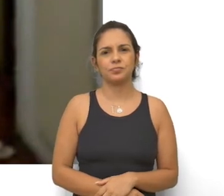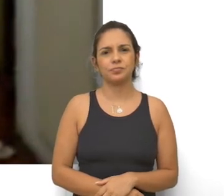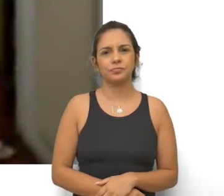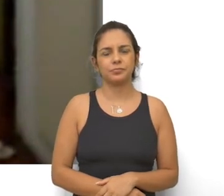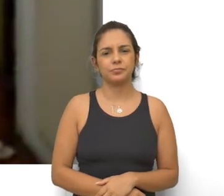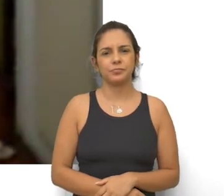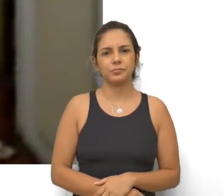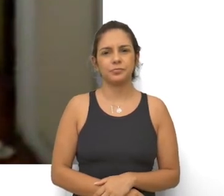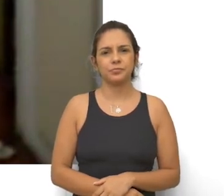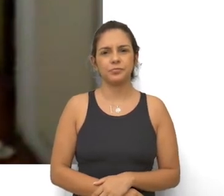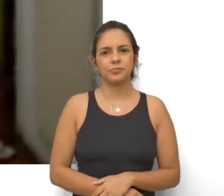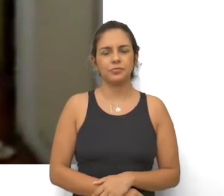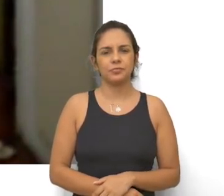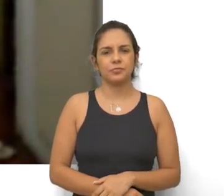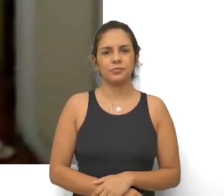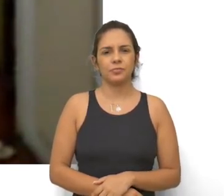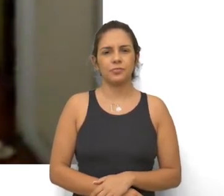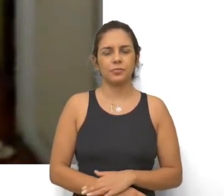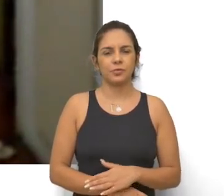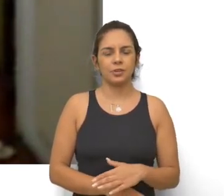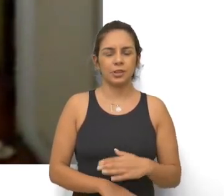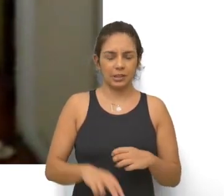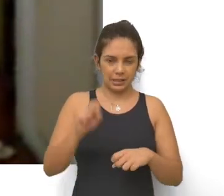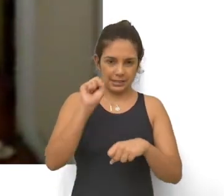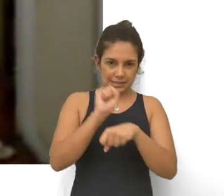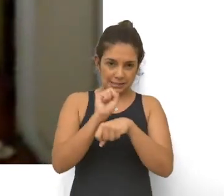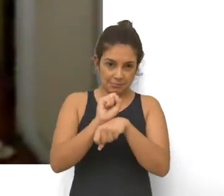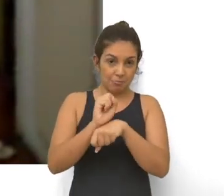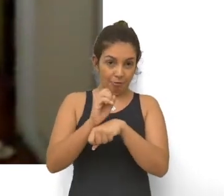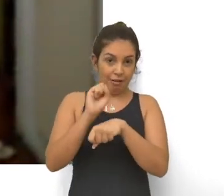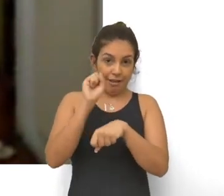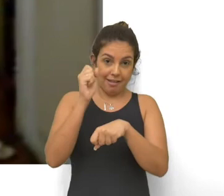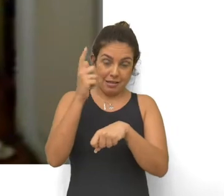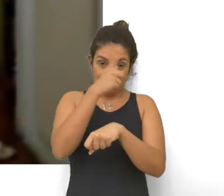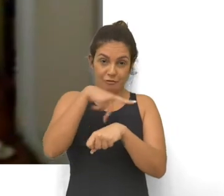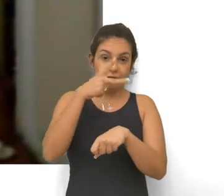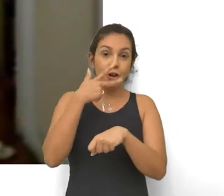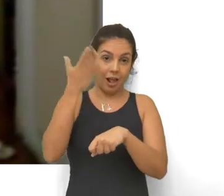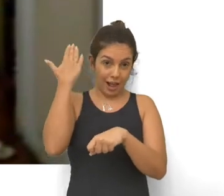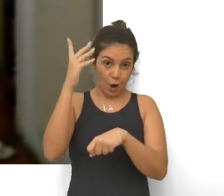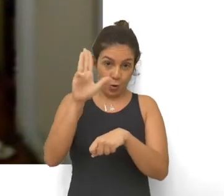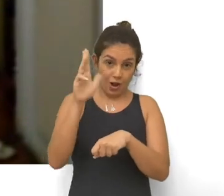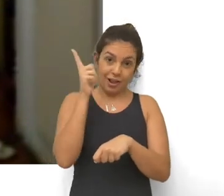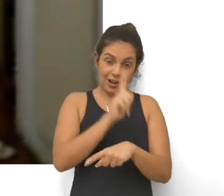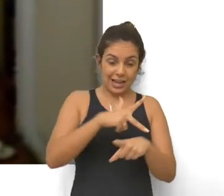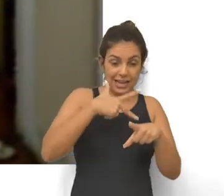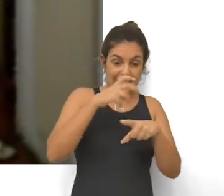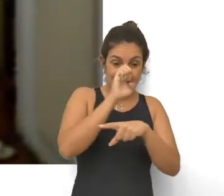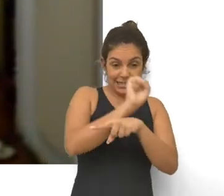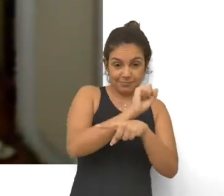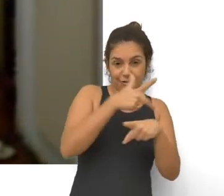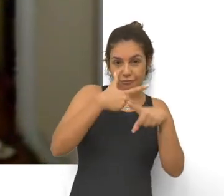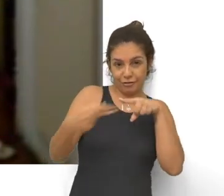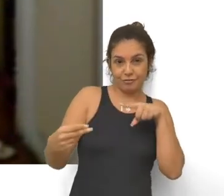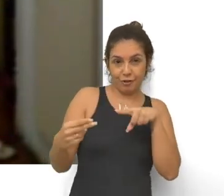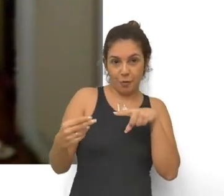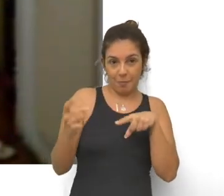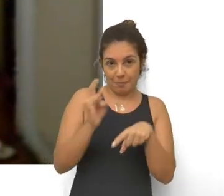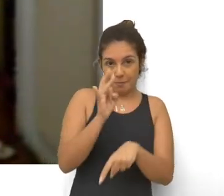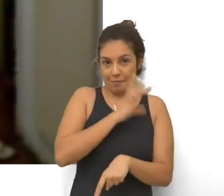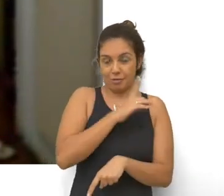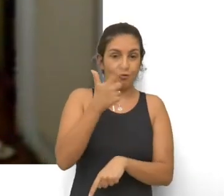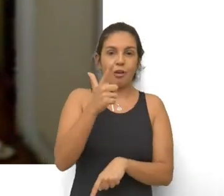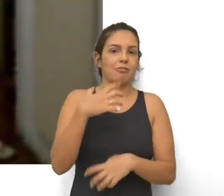Então, o que se dizia era isso, a esperança venceu o medo, né? Então, aí não tem ressentimento,